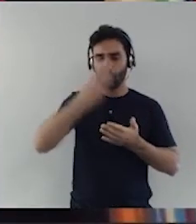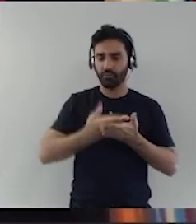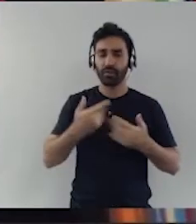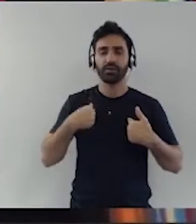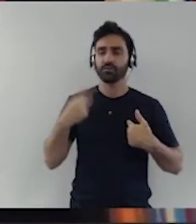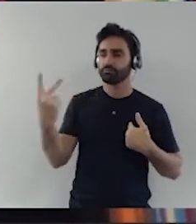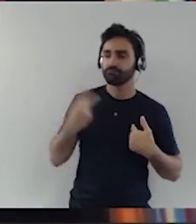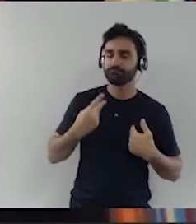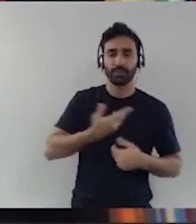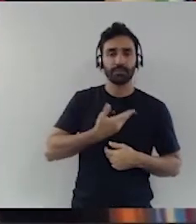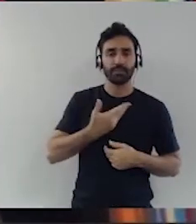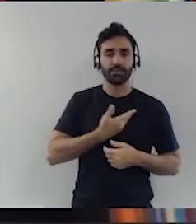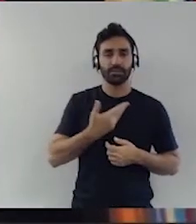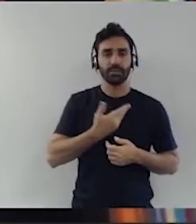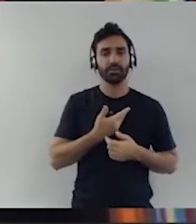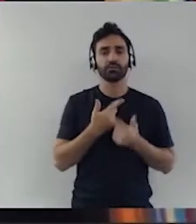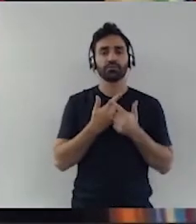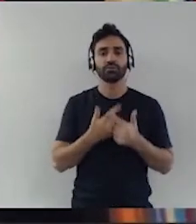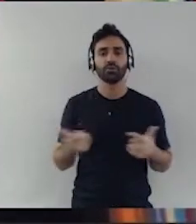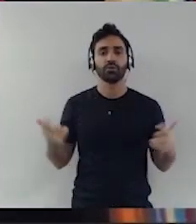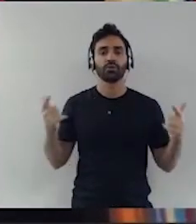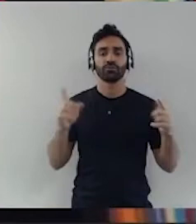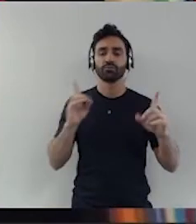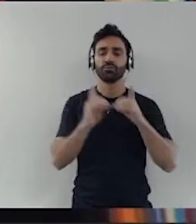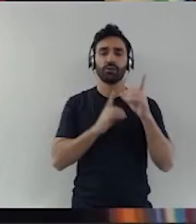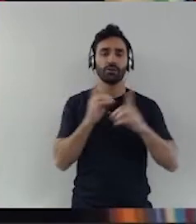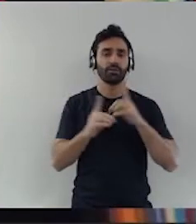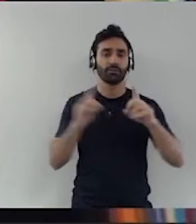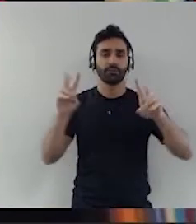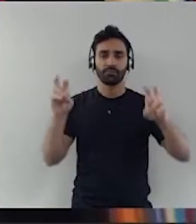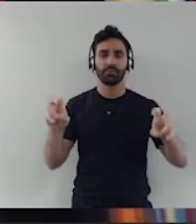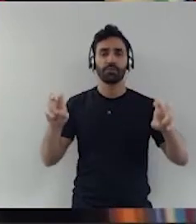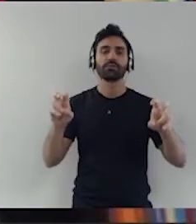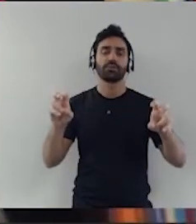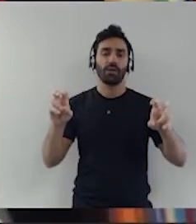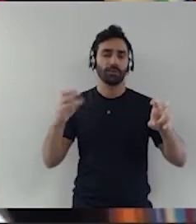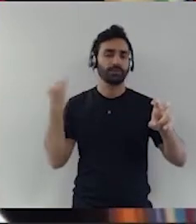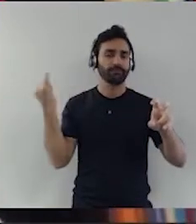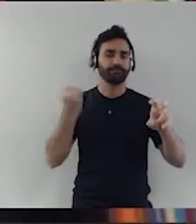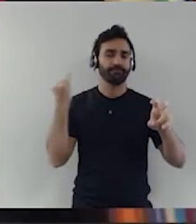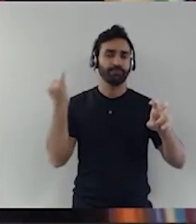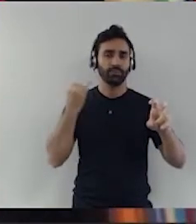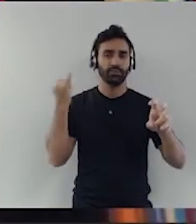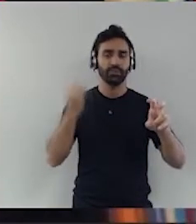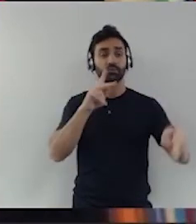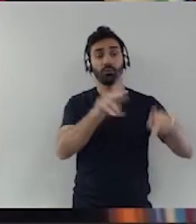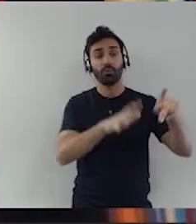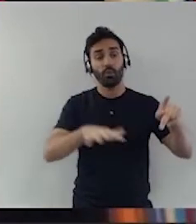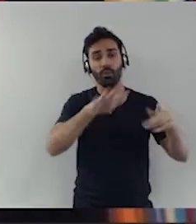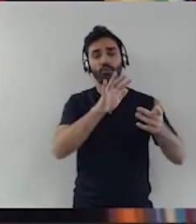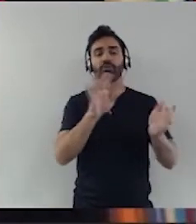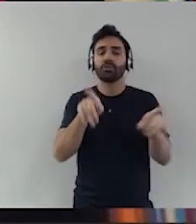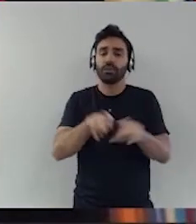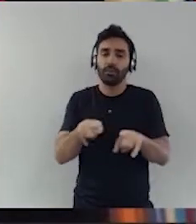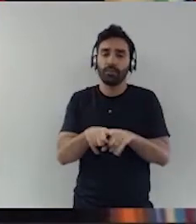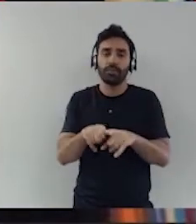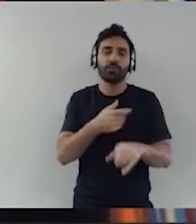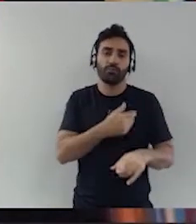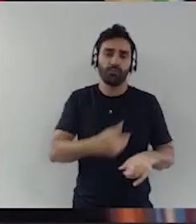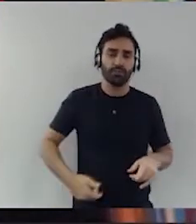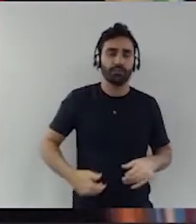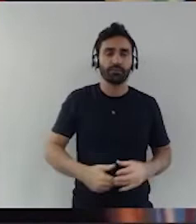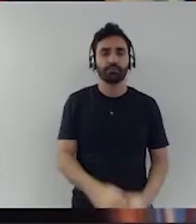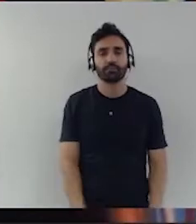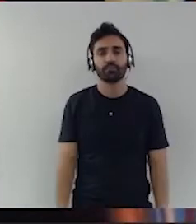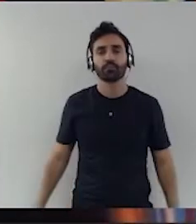amizade, do privilégio do diálogo aí relativo aos temas que interessam ao público e também à administração pública.